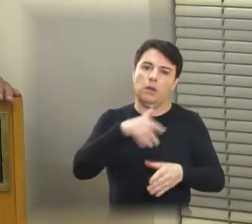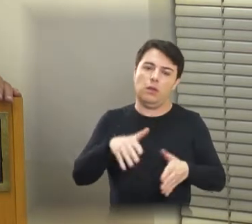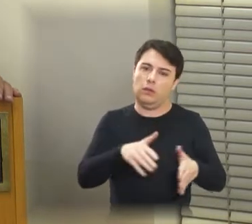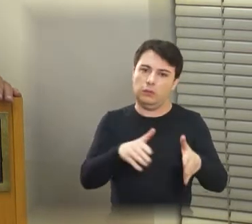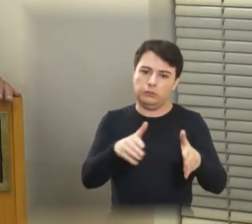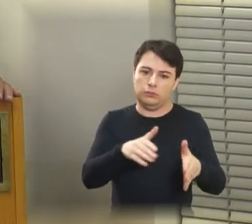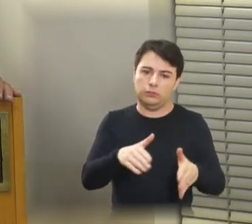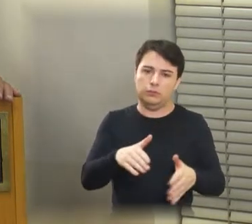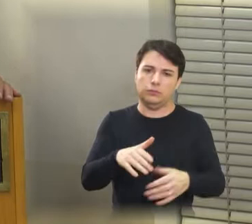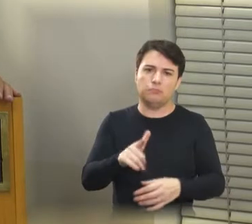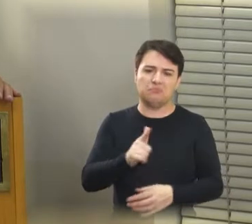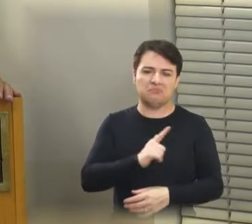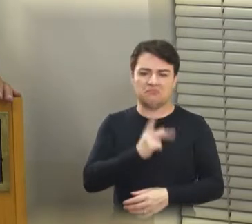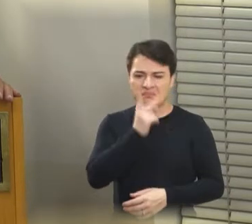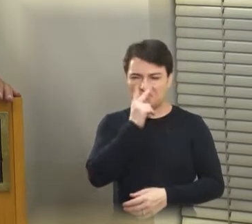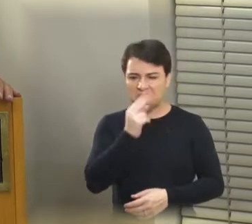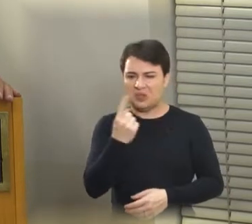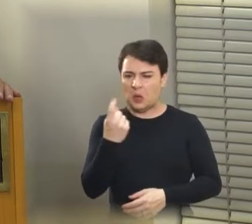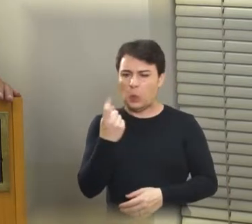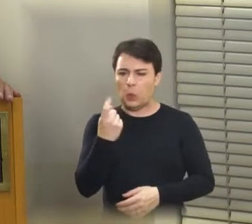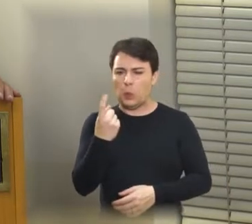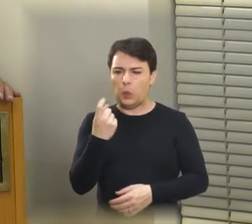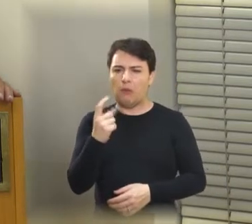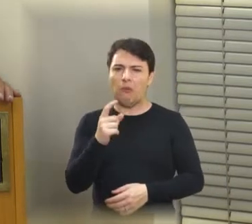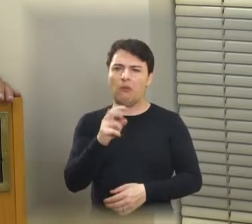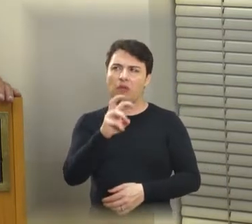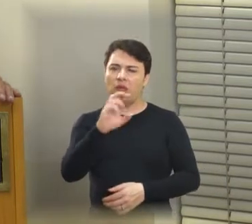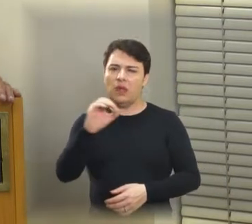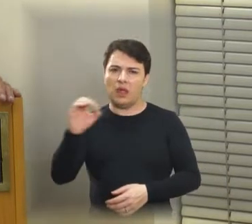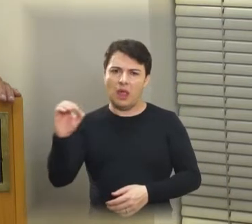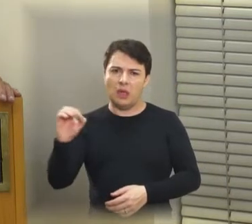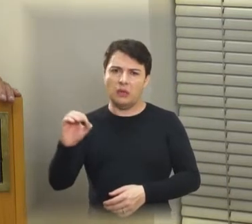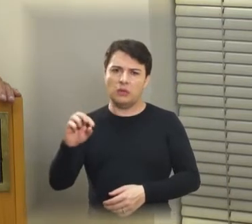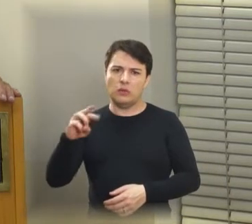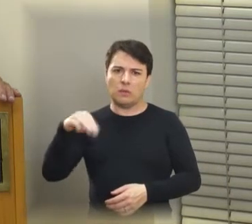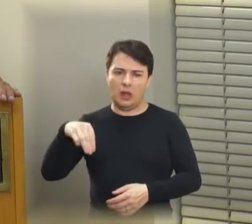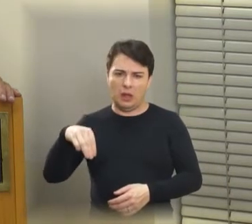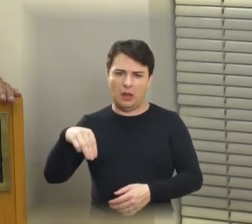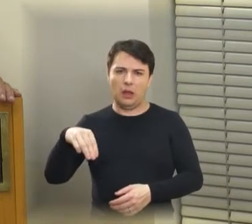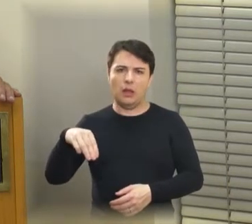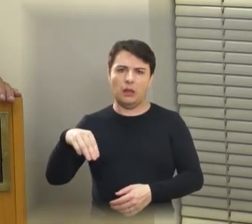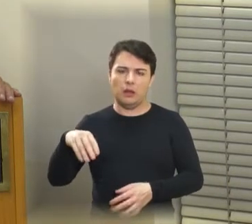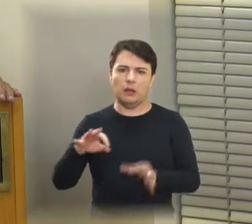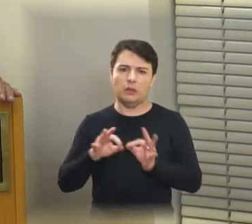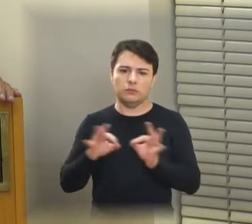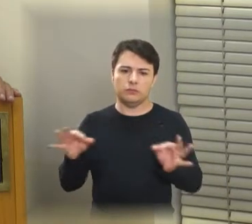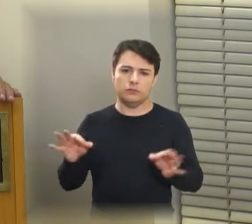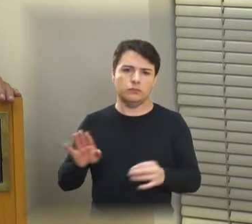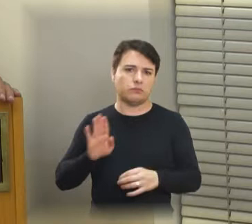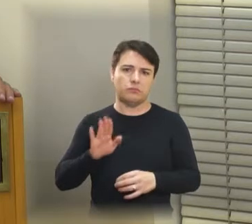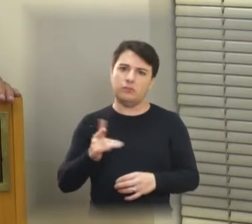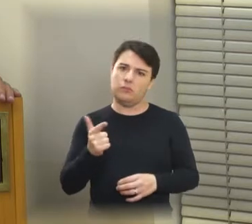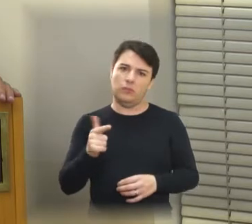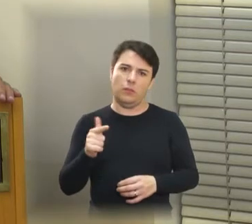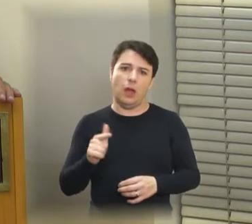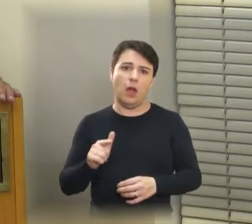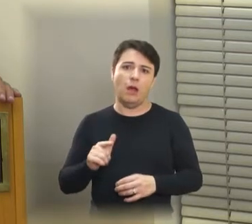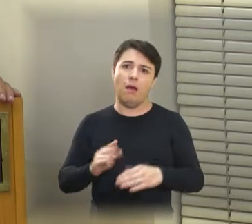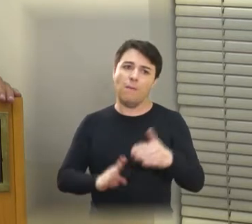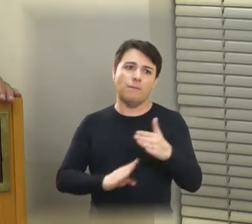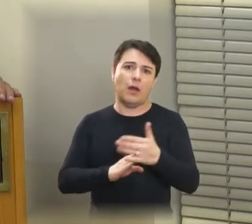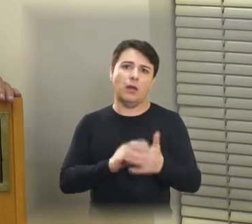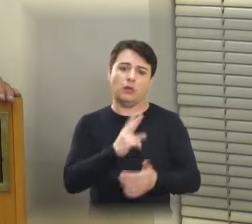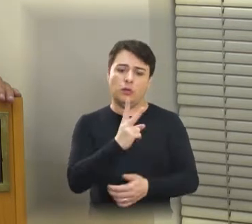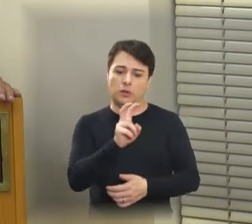loteamento, acho que o único que teve aí, de 500 metros, né? Mas não tem. Loteamentos bons é